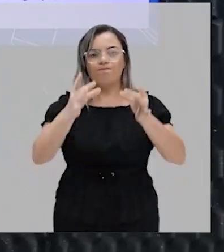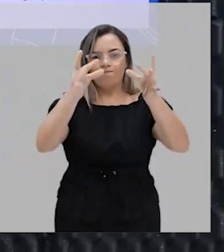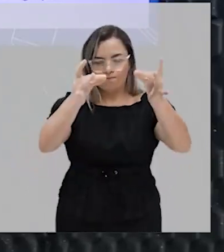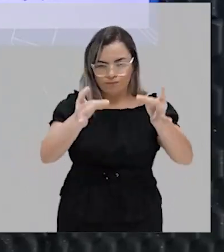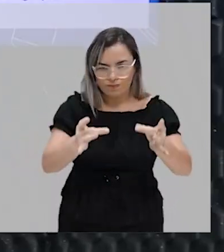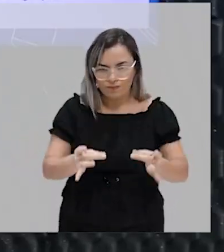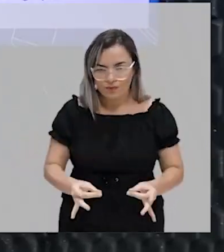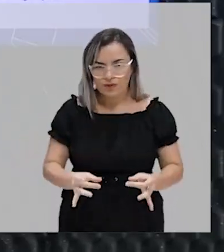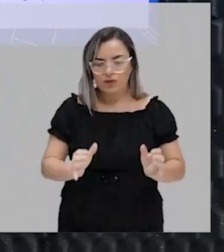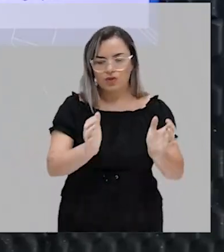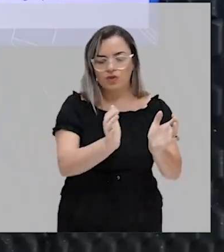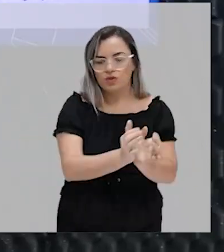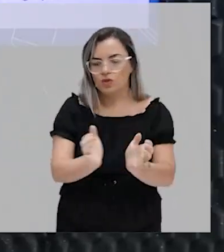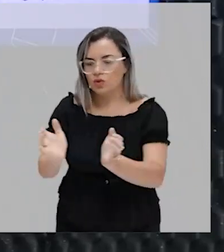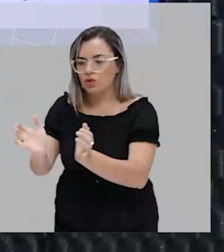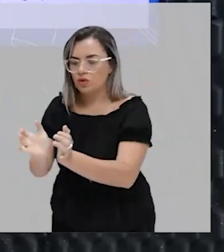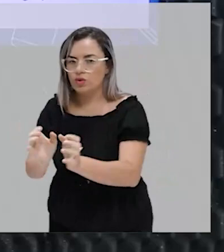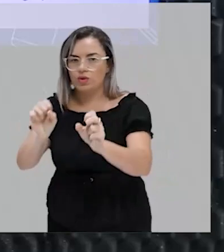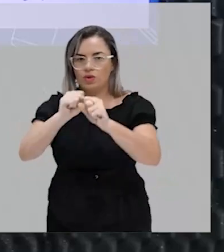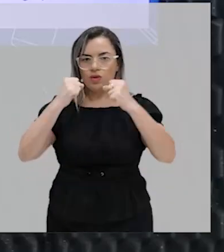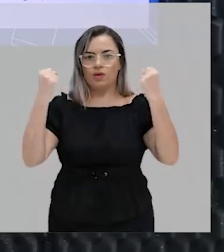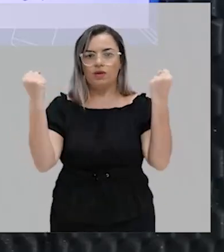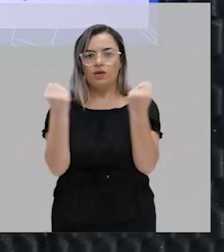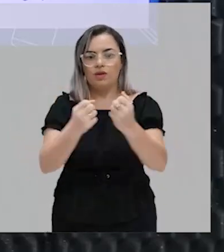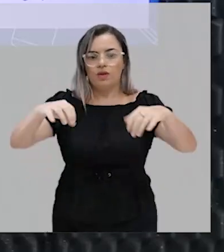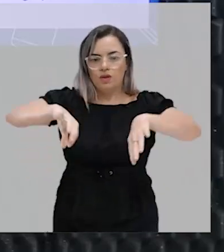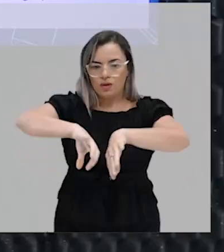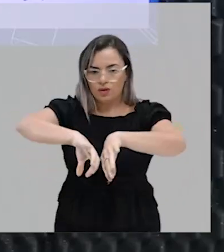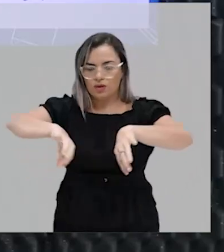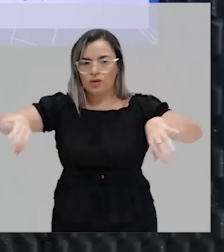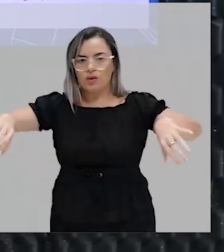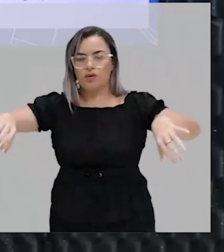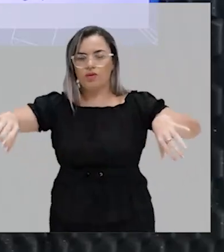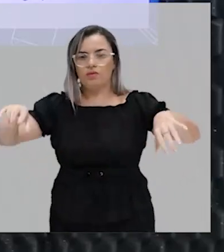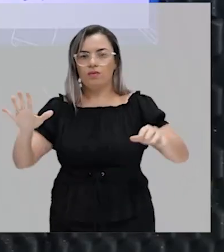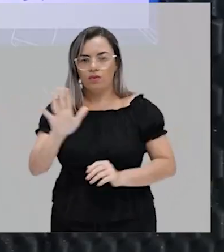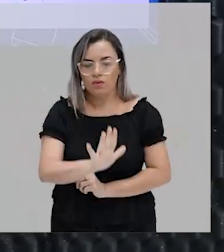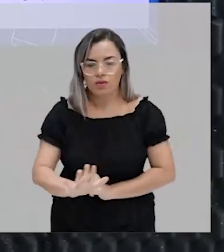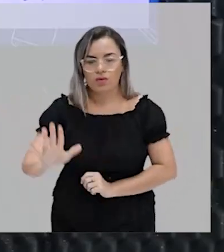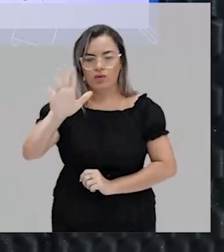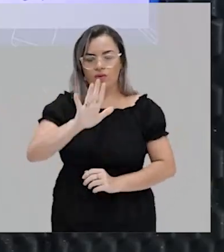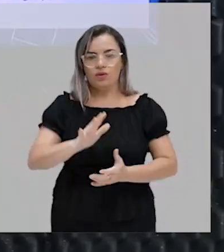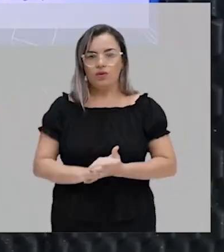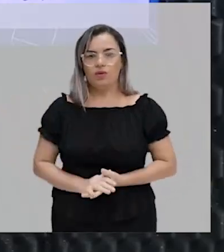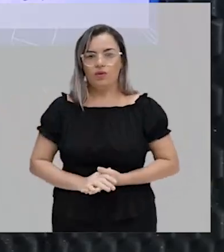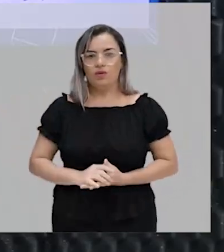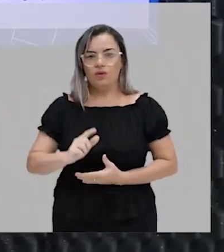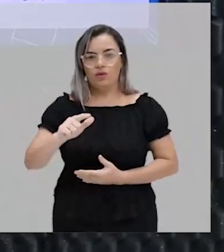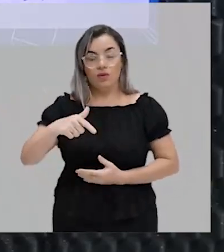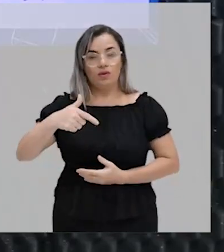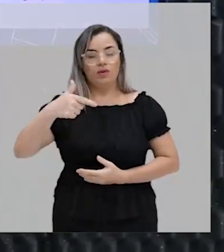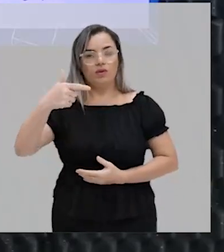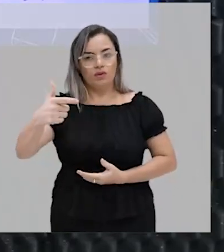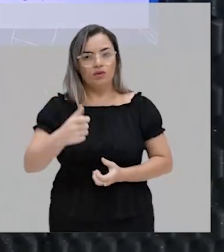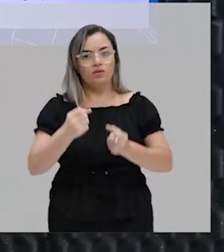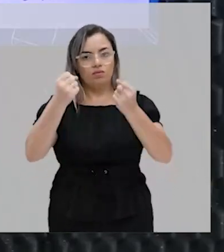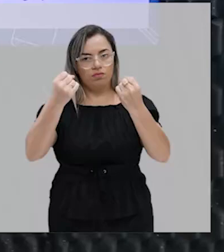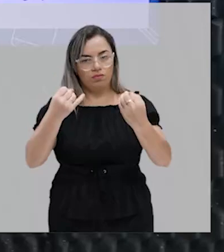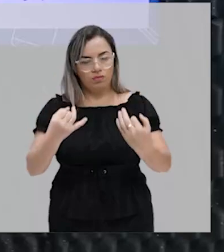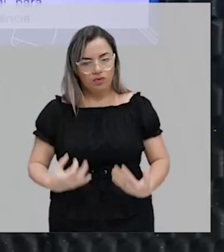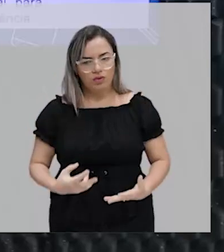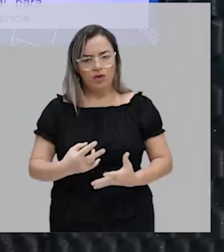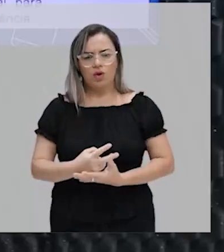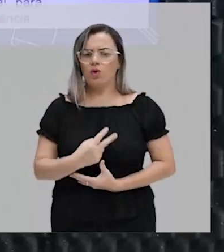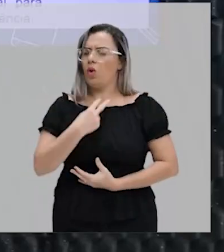para determinados grupos sociais. Essa é a chamada segregação socioespacial. Seguindo neste processo, a gente não pode